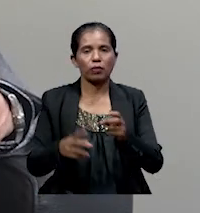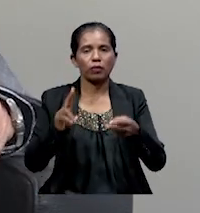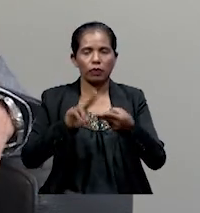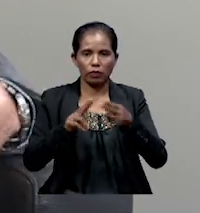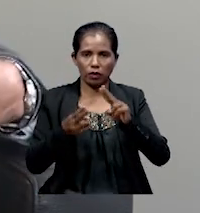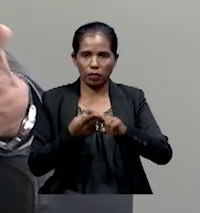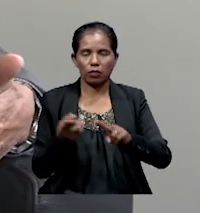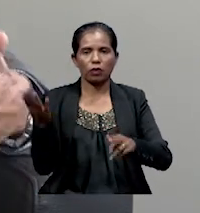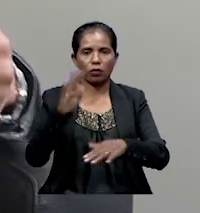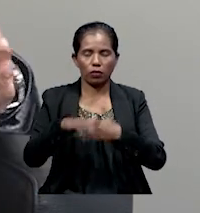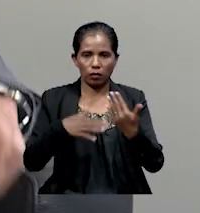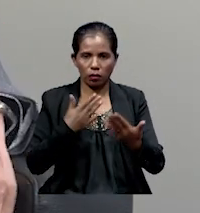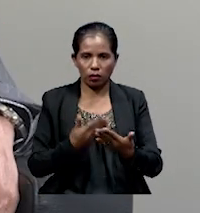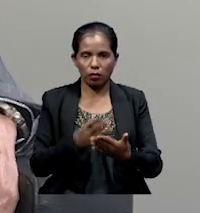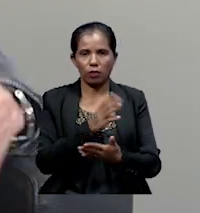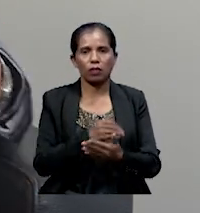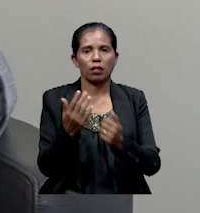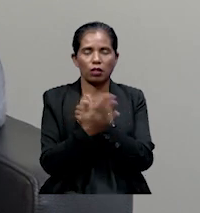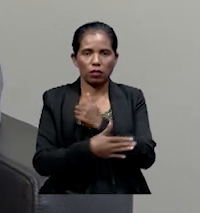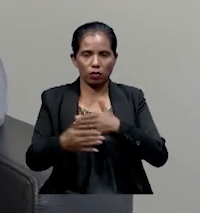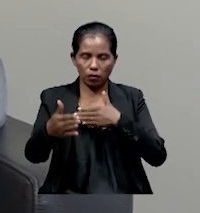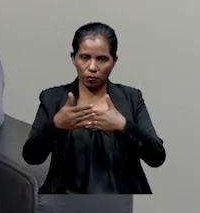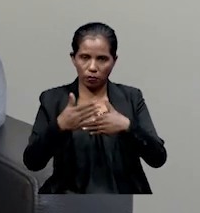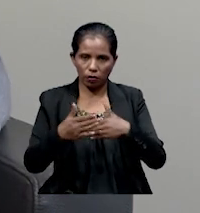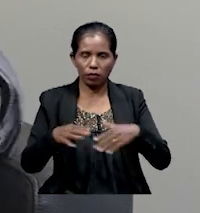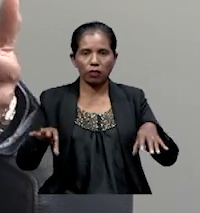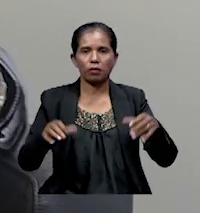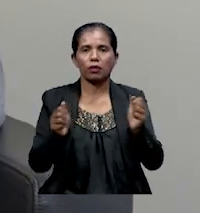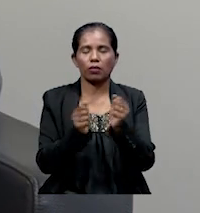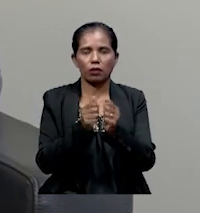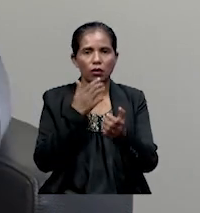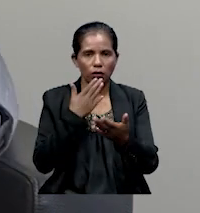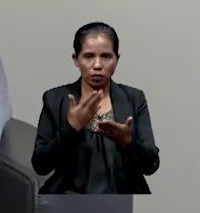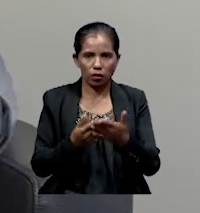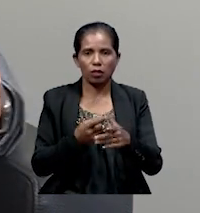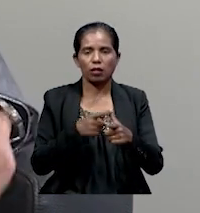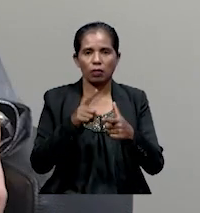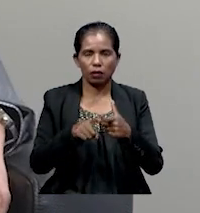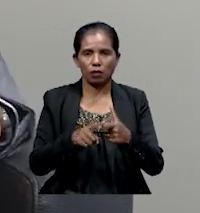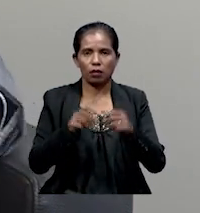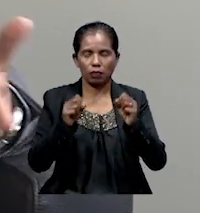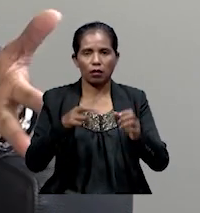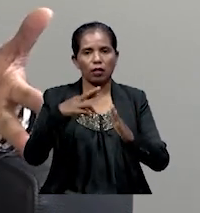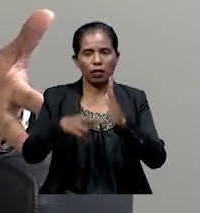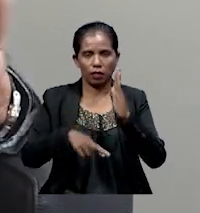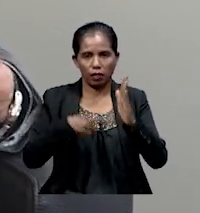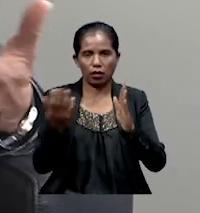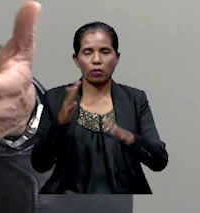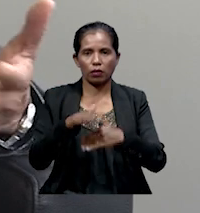visitante, o país na besimu, ne? Sinaro e recuperação de atletas para depois bela regulação. Né? Portanto,